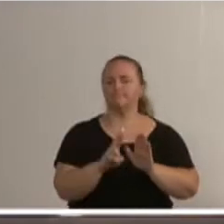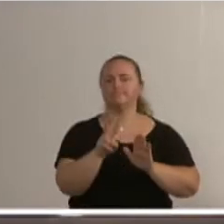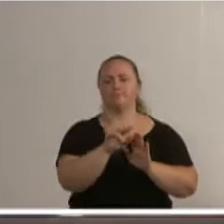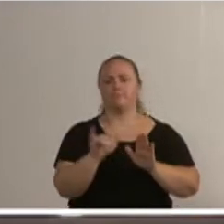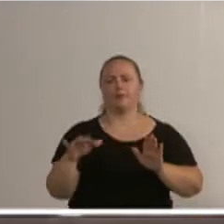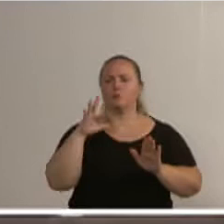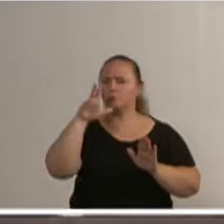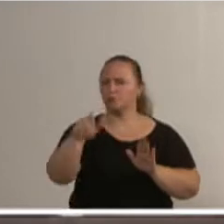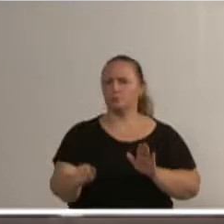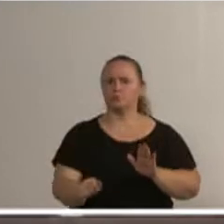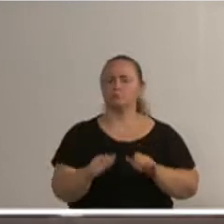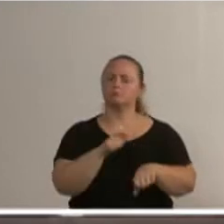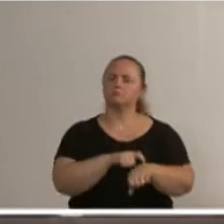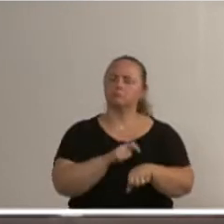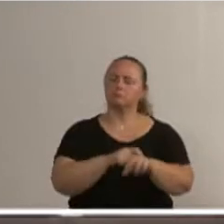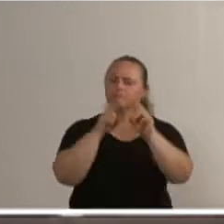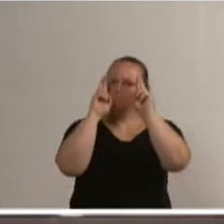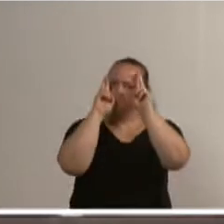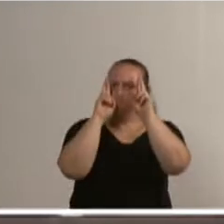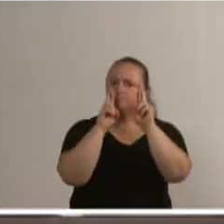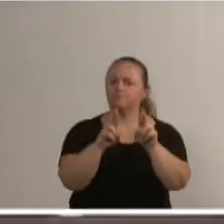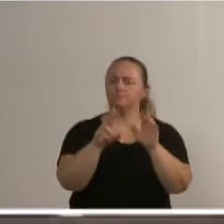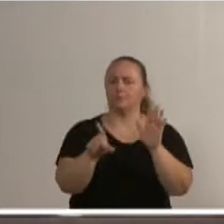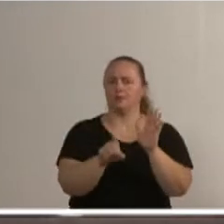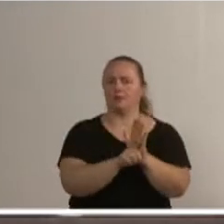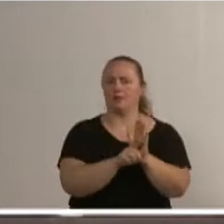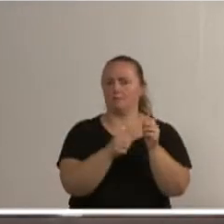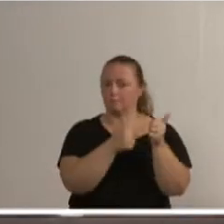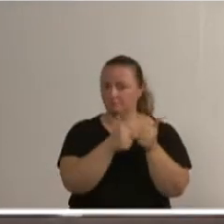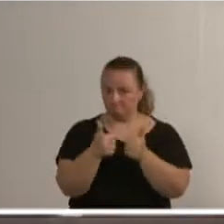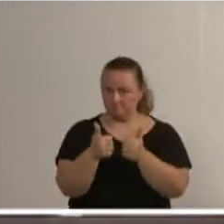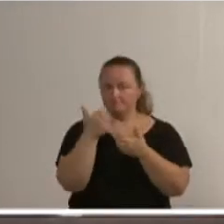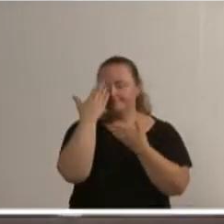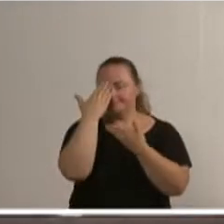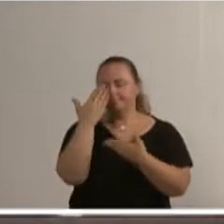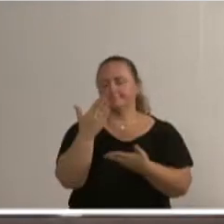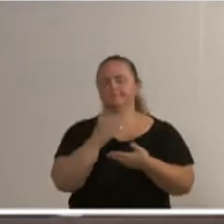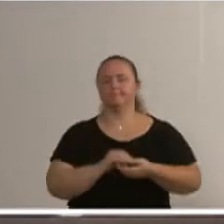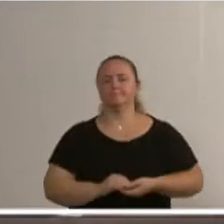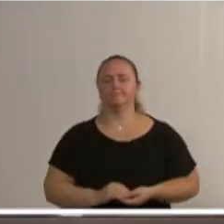o seu devido tempo respeitado por lei. Muito obrigado. Então vamos...